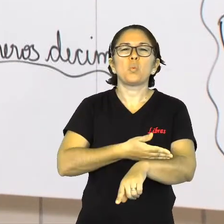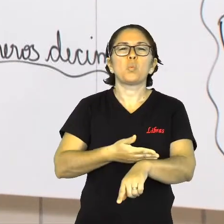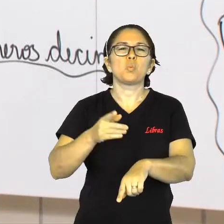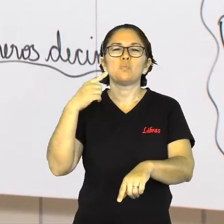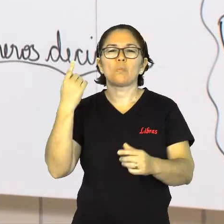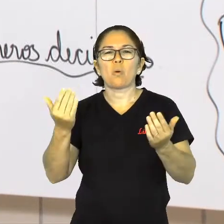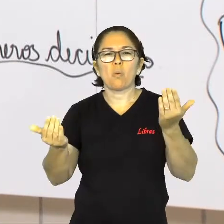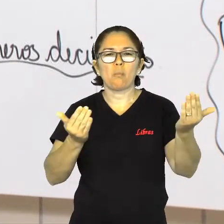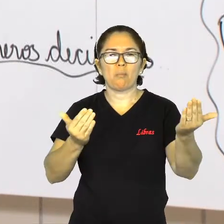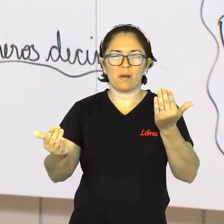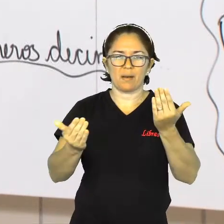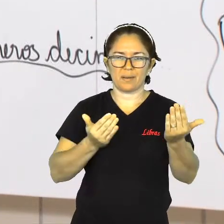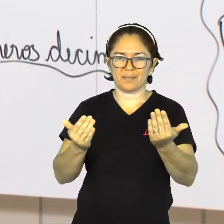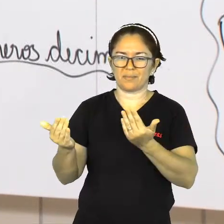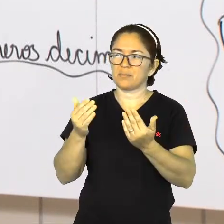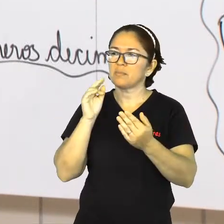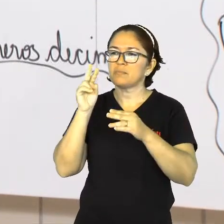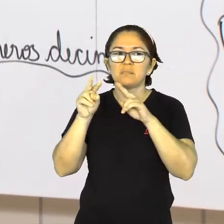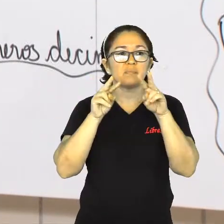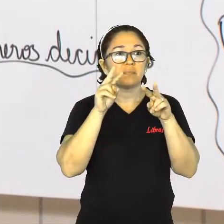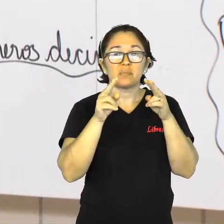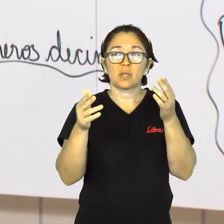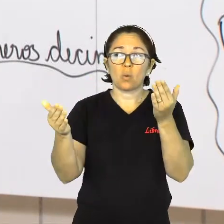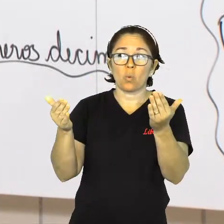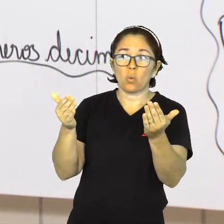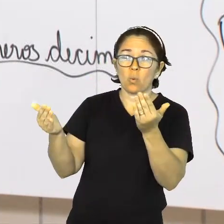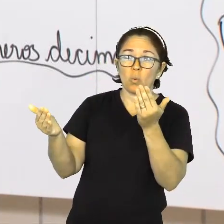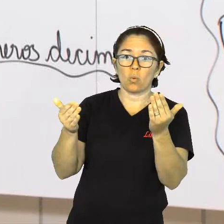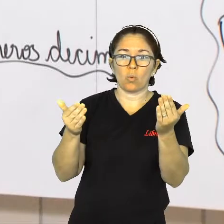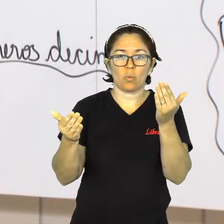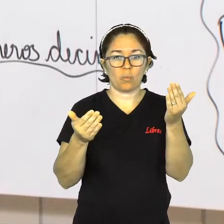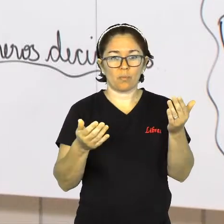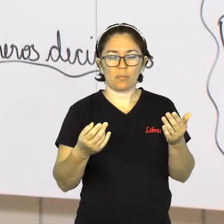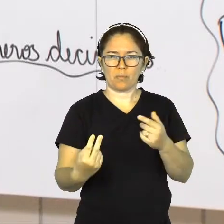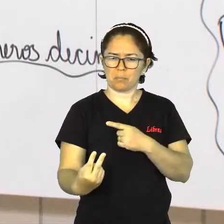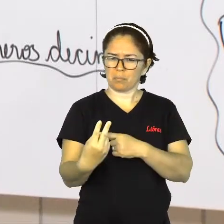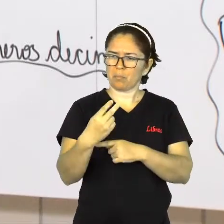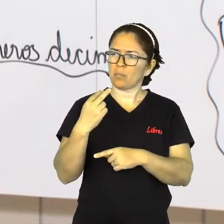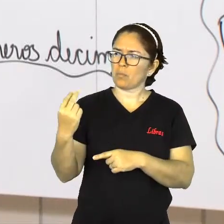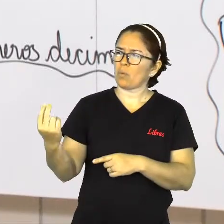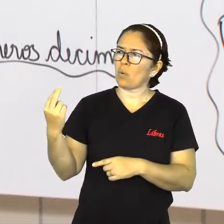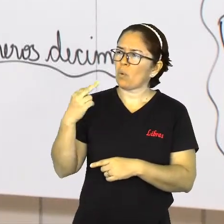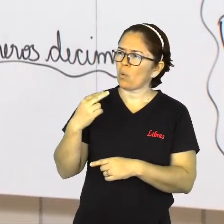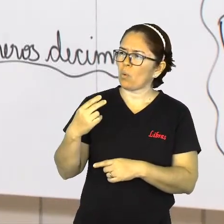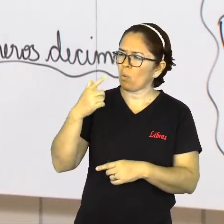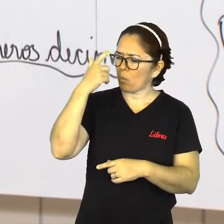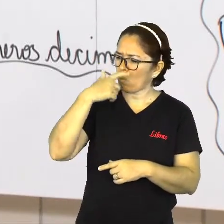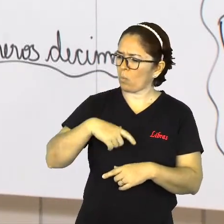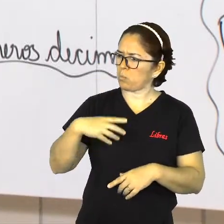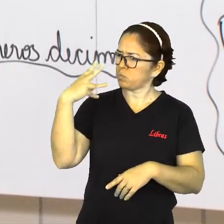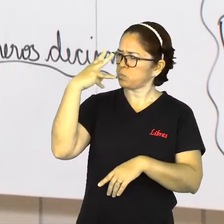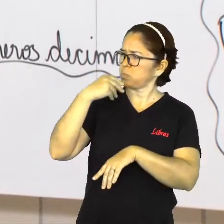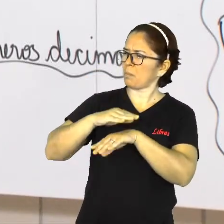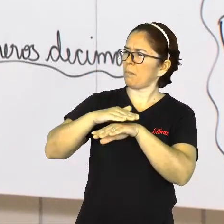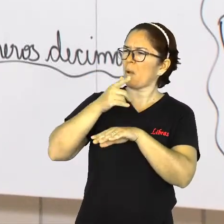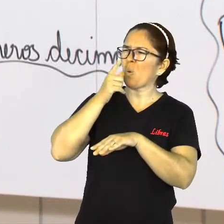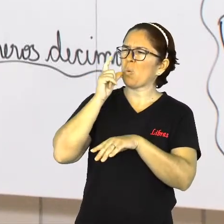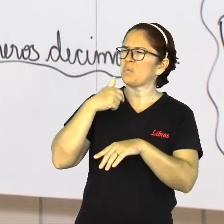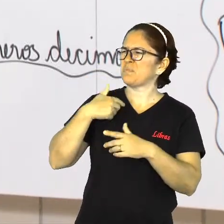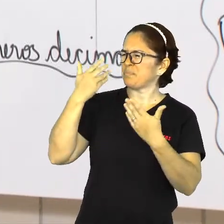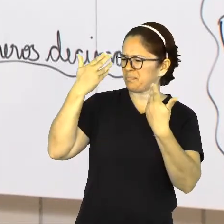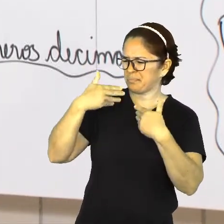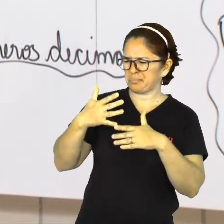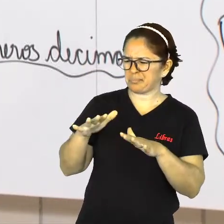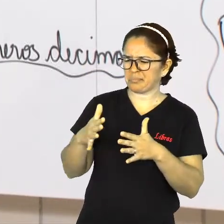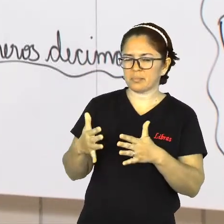de comparação. Nós mulheres muitas vezes olhamos e falamos assim, hoje eu estou mais bonita, ontem eu não estava tão bonita. Olha, nós estamos sempre utilizando